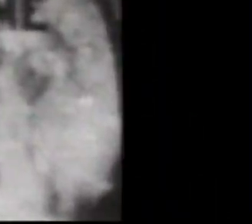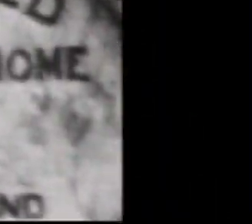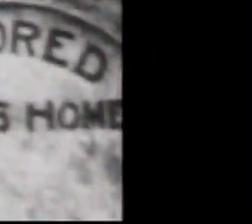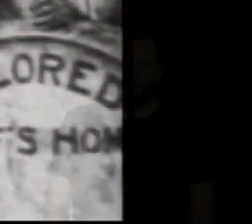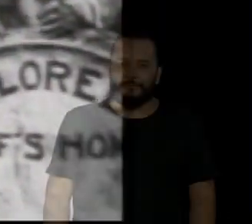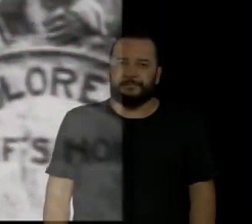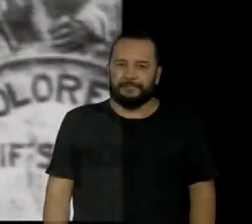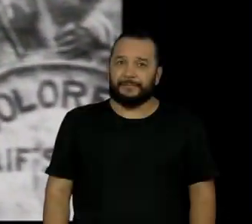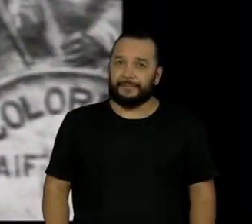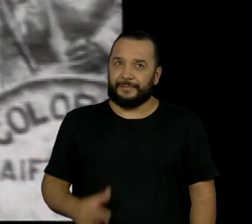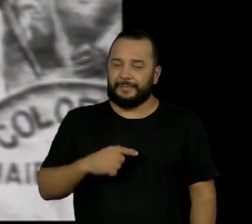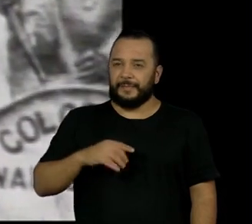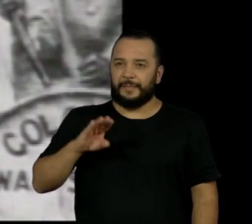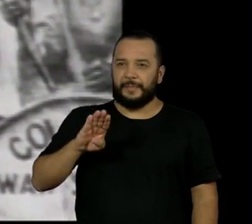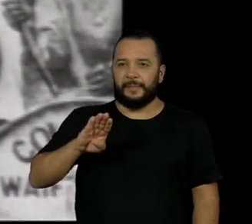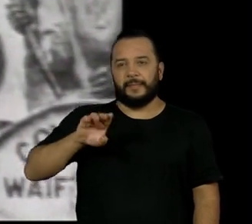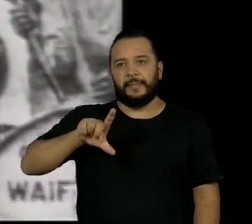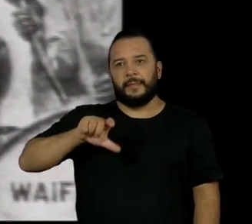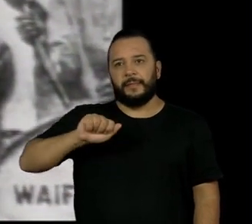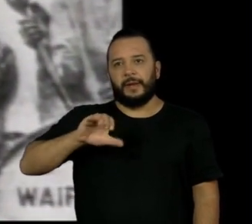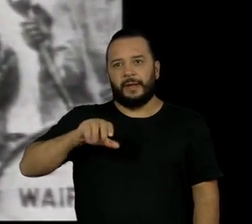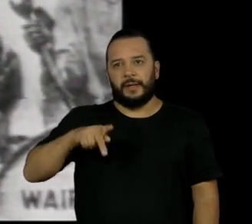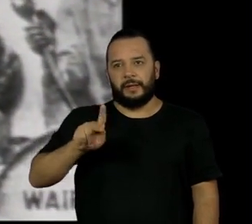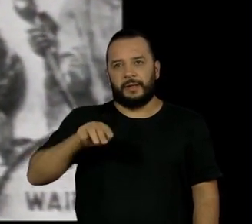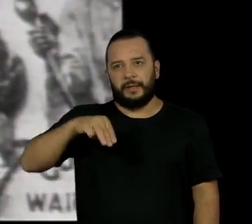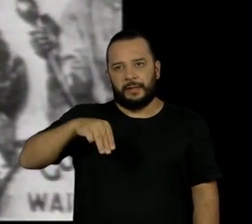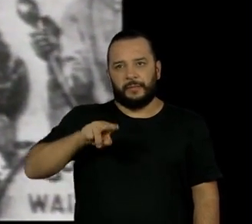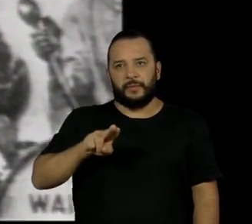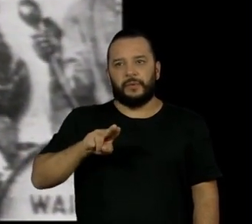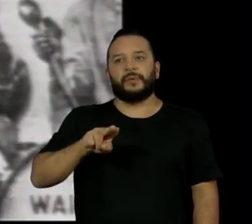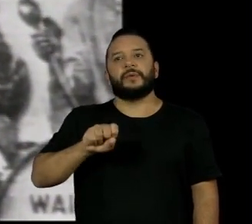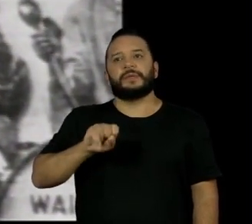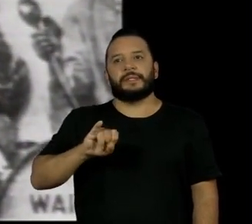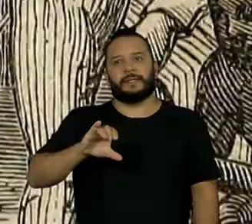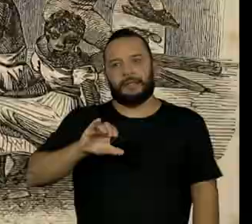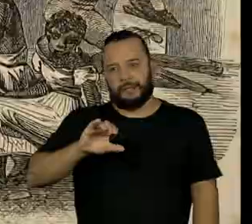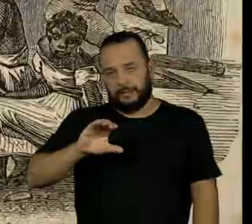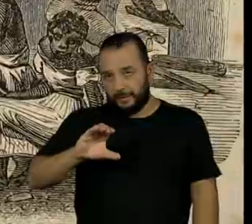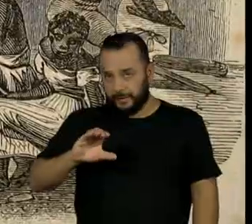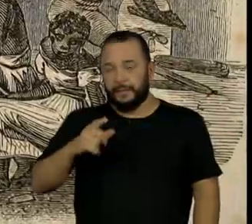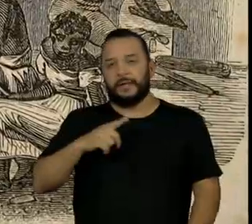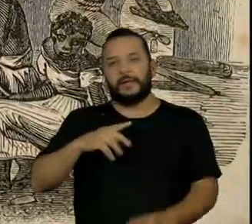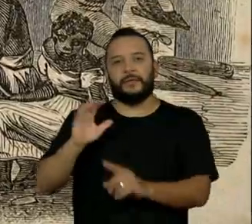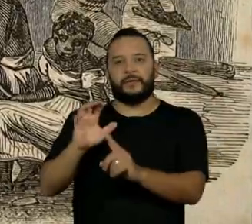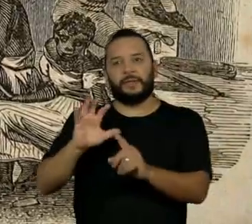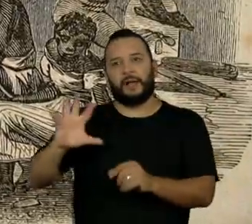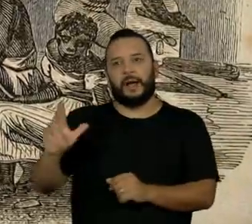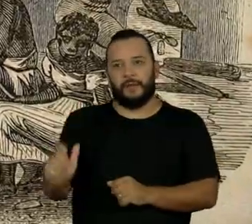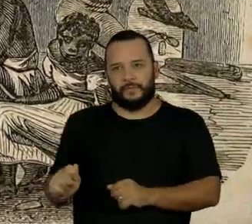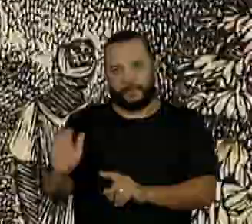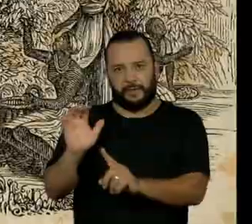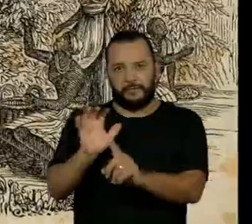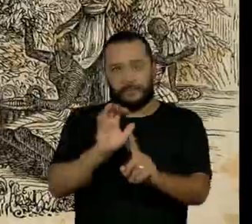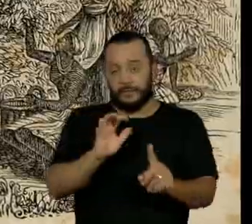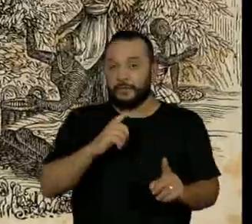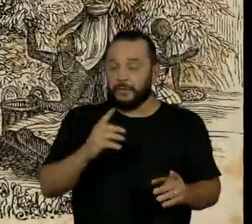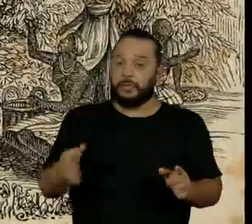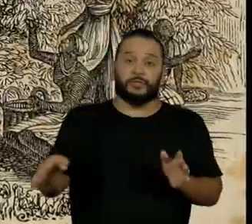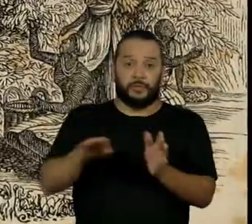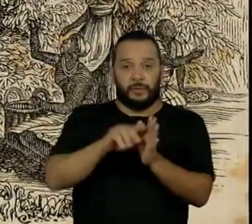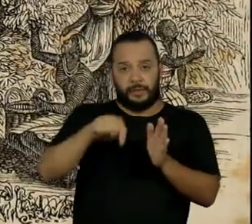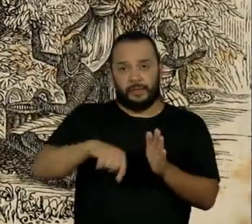a chamada black music tem suas raízes em várias etnias africanas E chegou a América com os trabalhadores